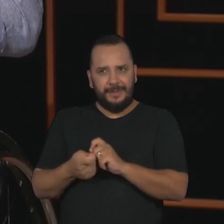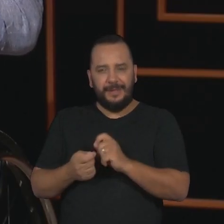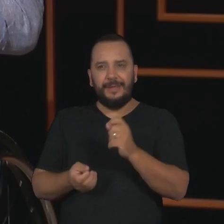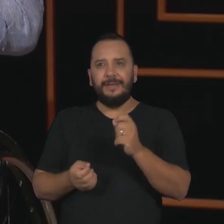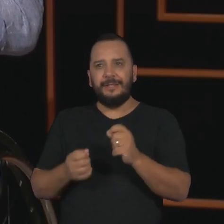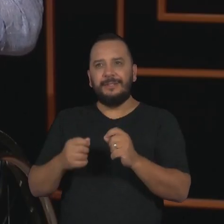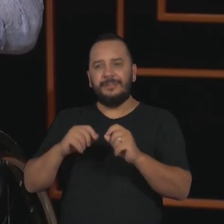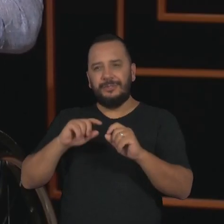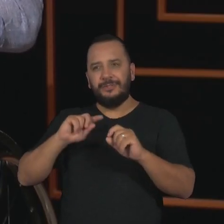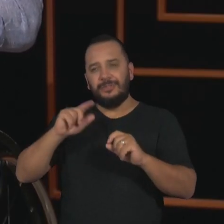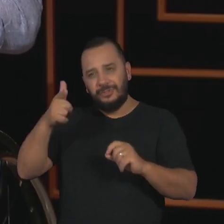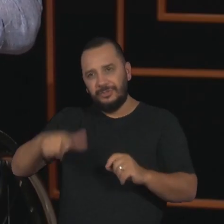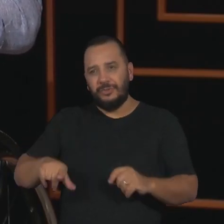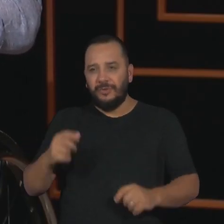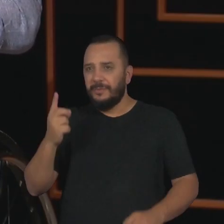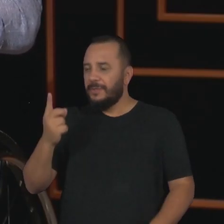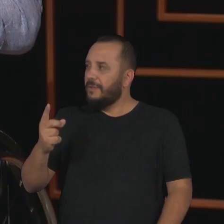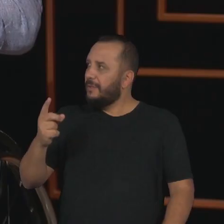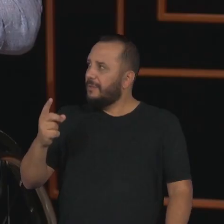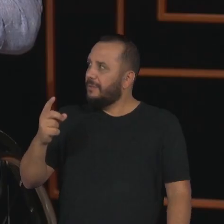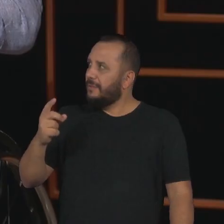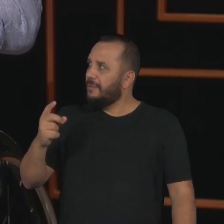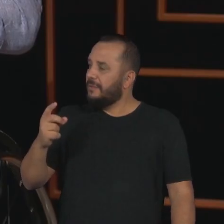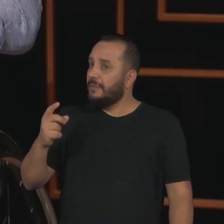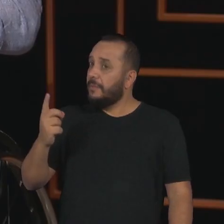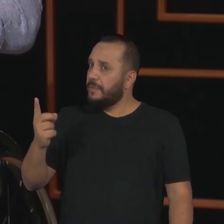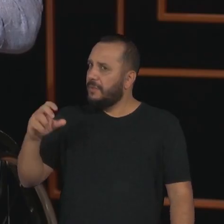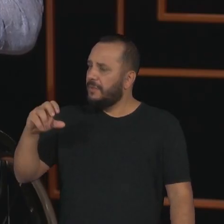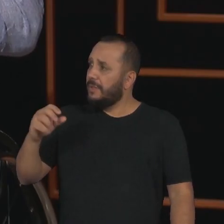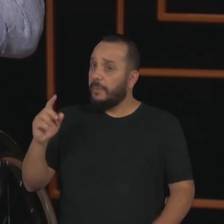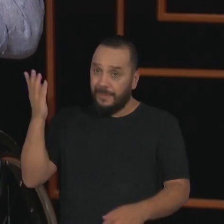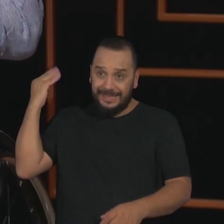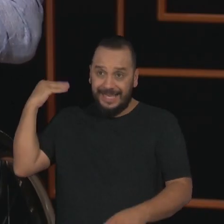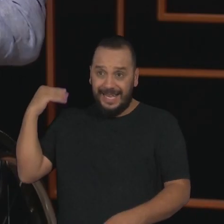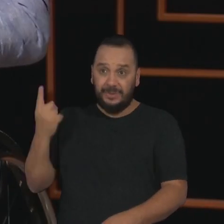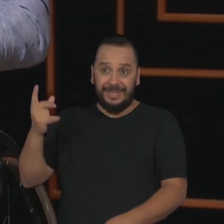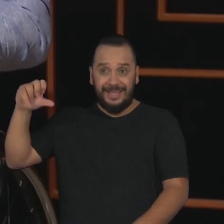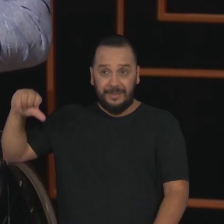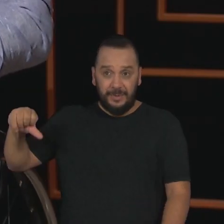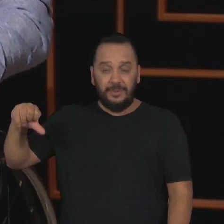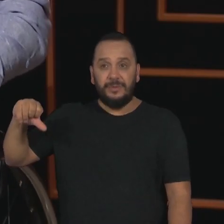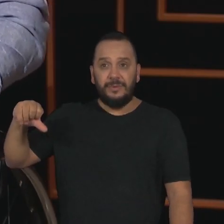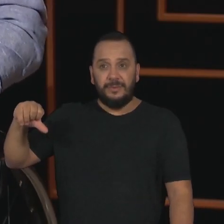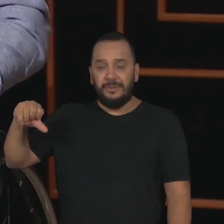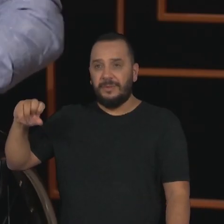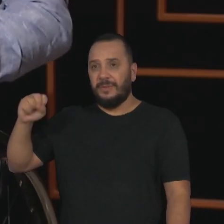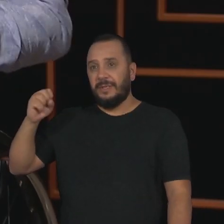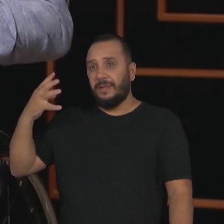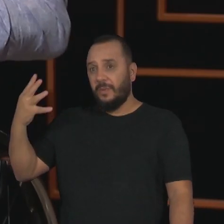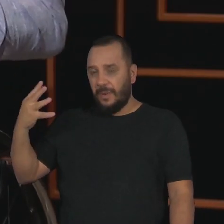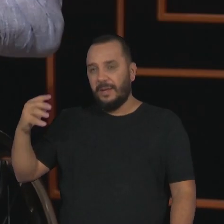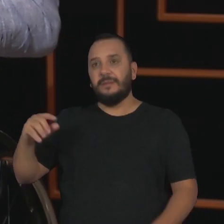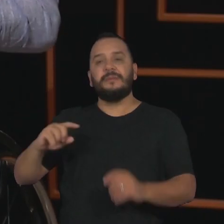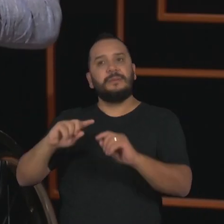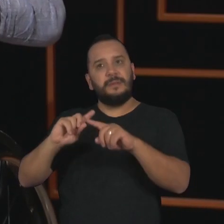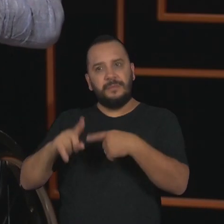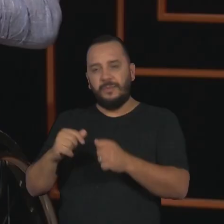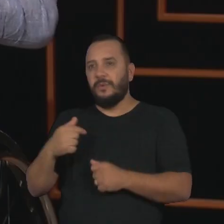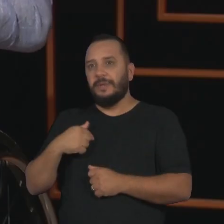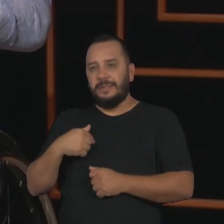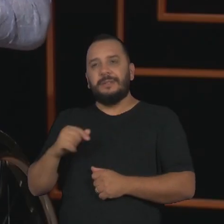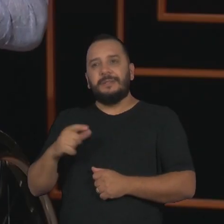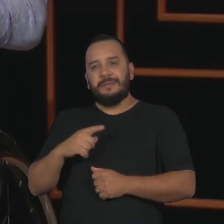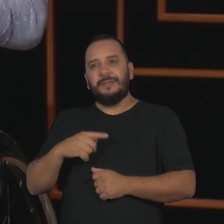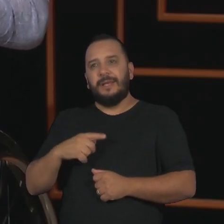84, mais ou menos. E o ha-ha-ha, um pouco depois, eu também resgatei a